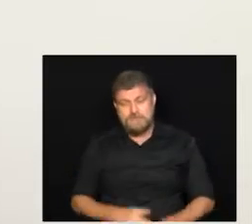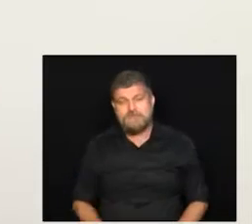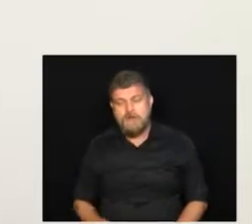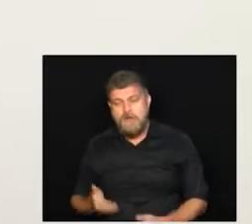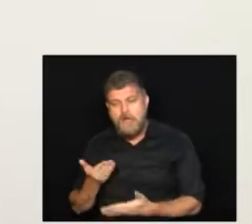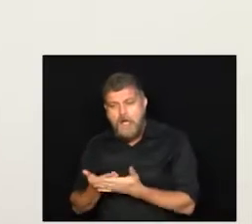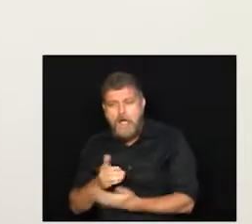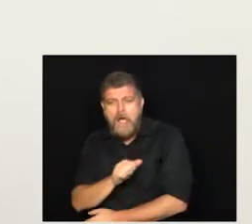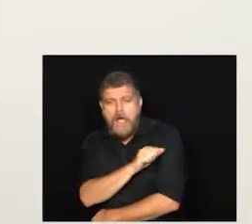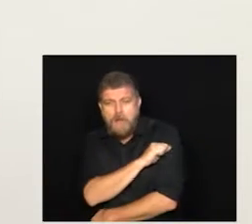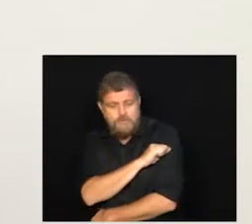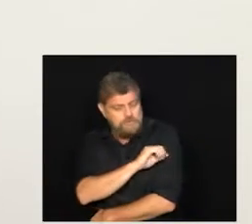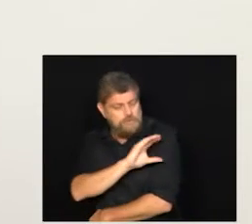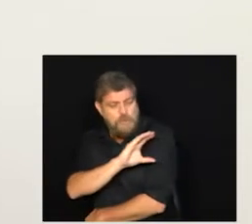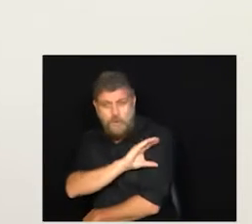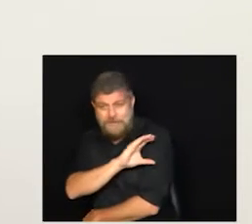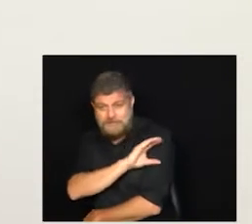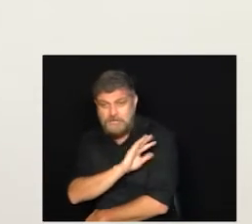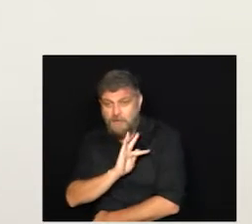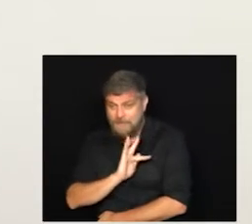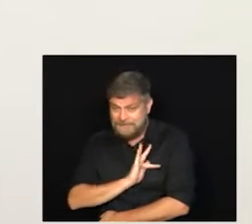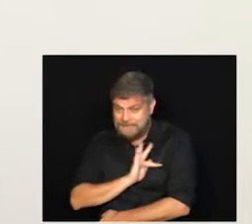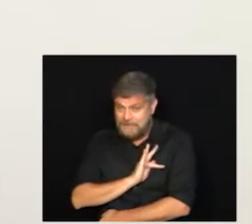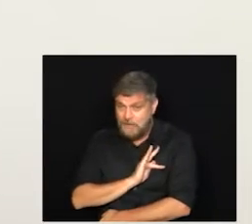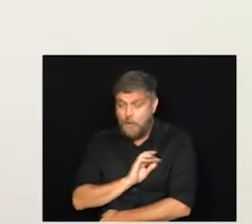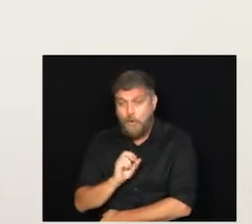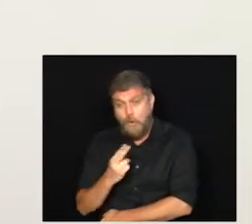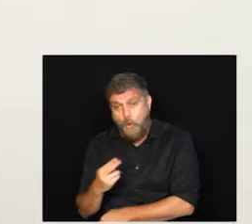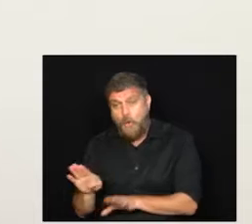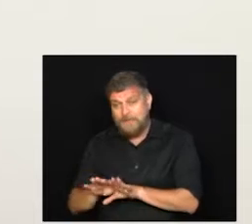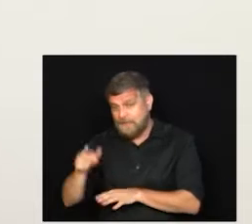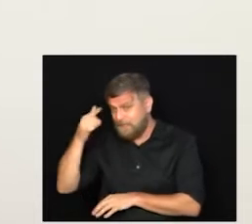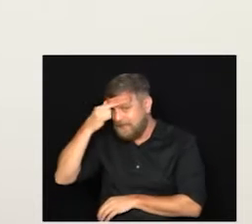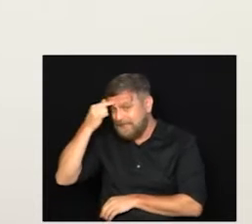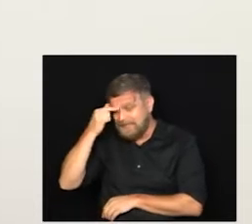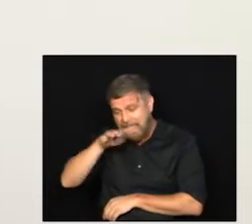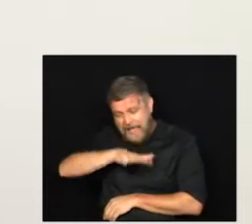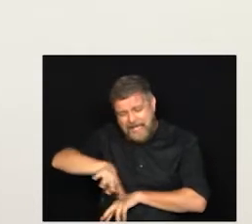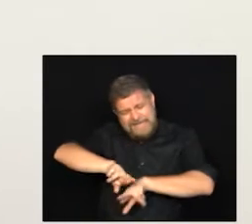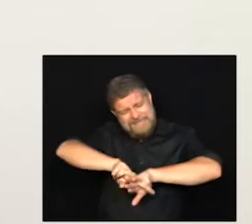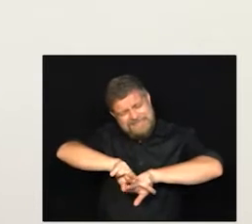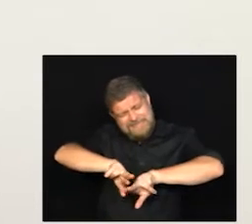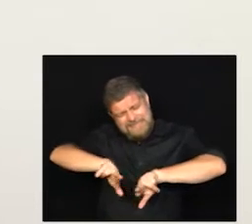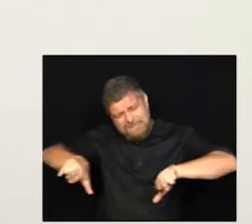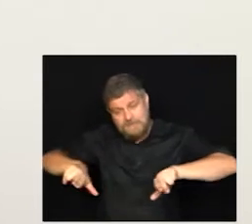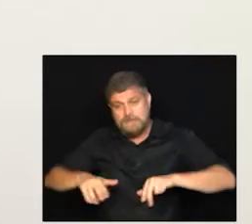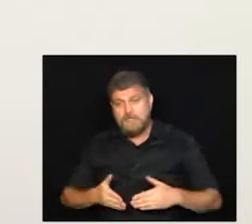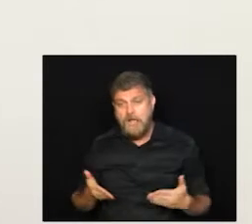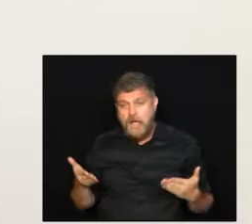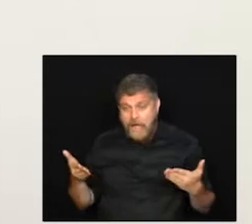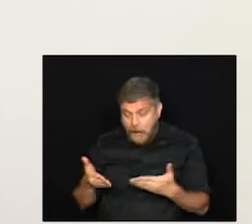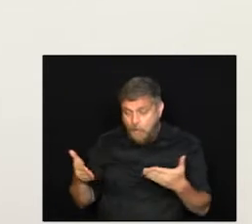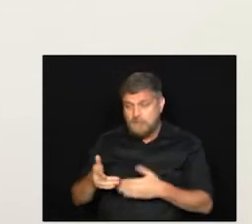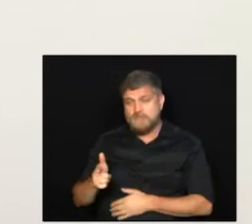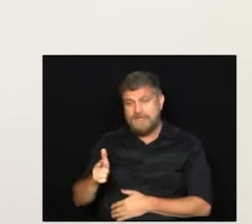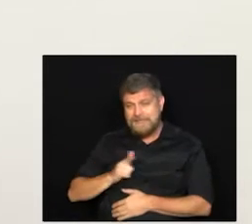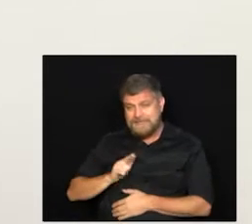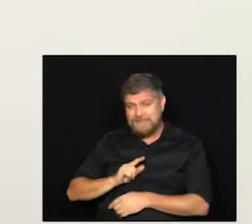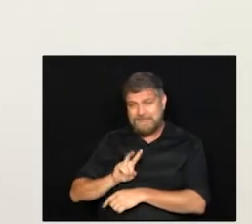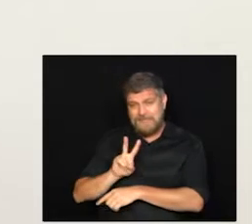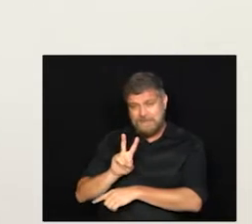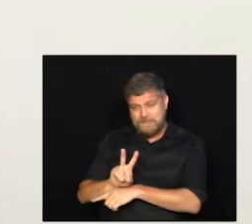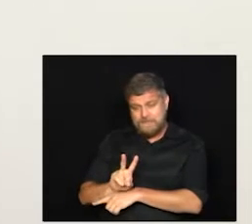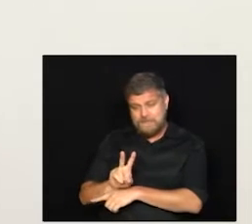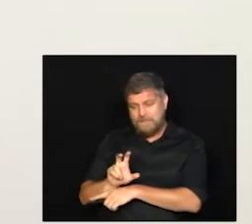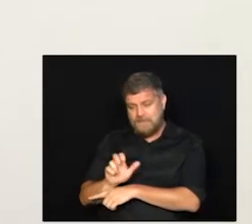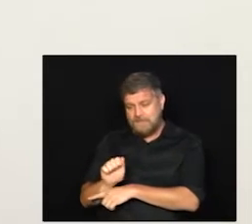ensino médio, técnico ou superior de várias áreas. Atualmente, a gente está com bastante vaga na